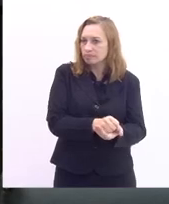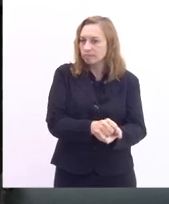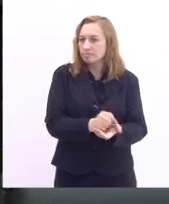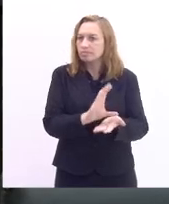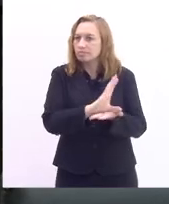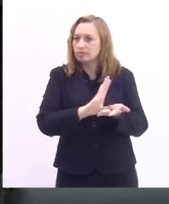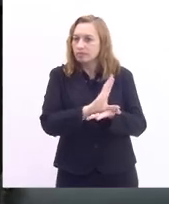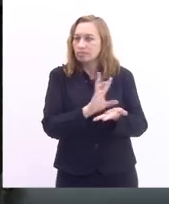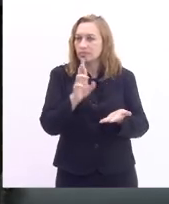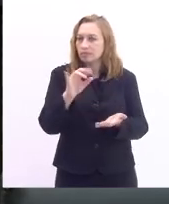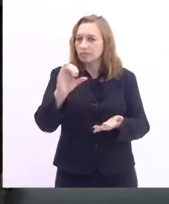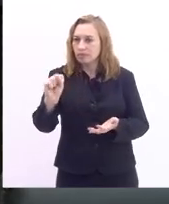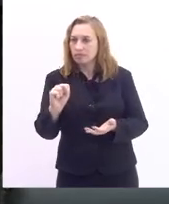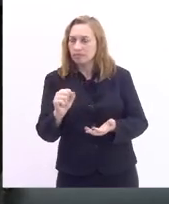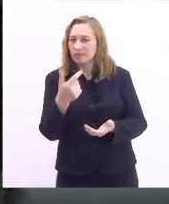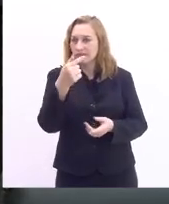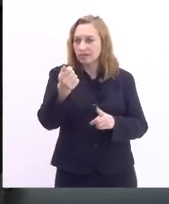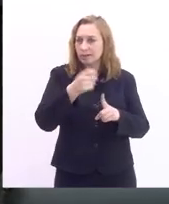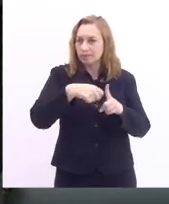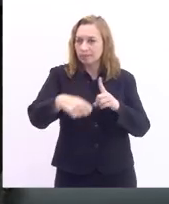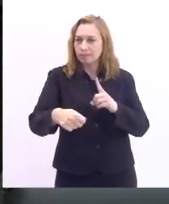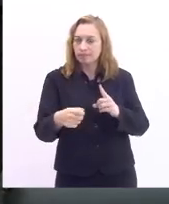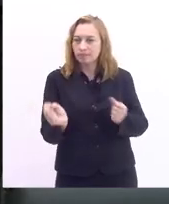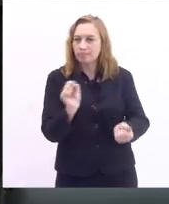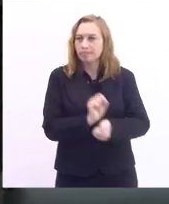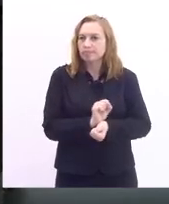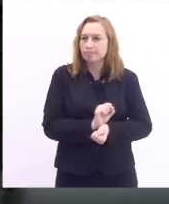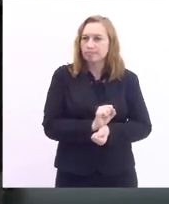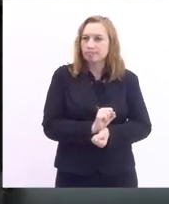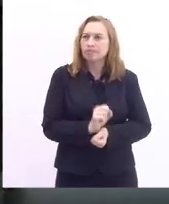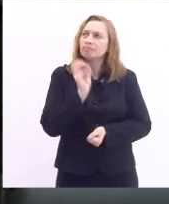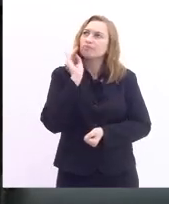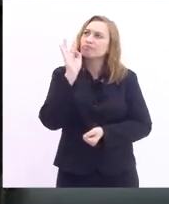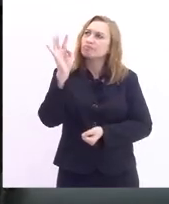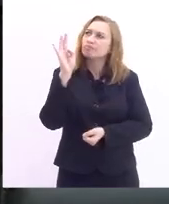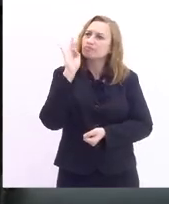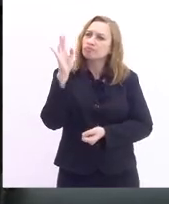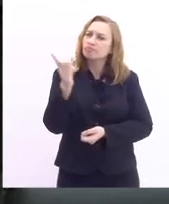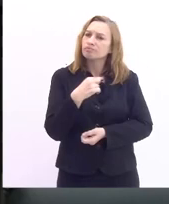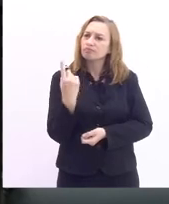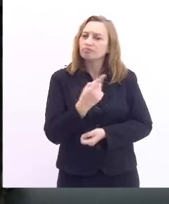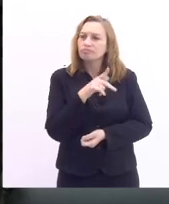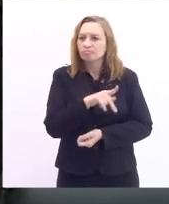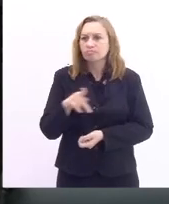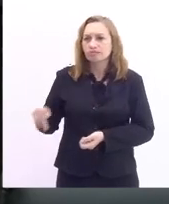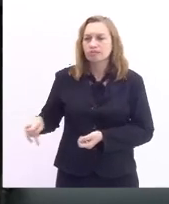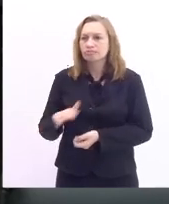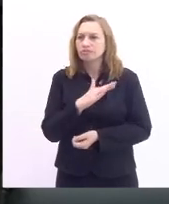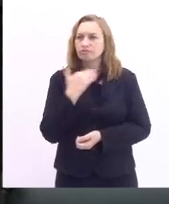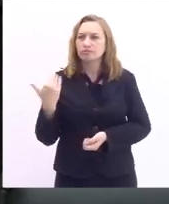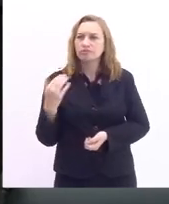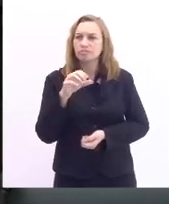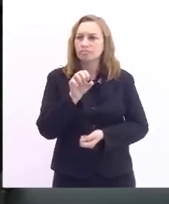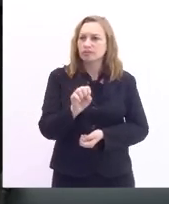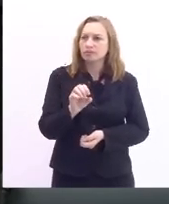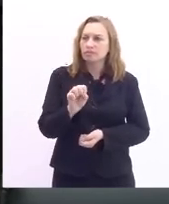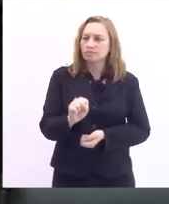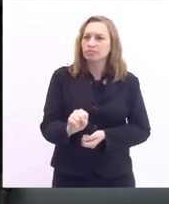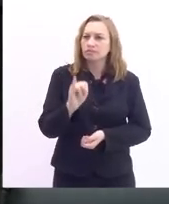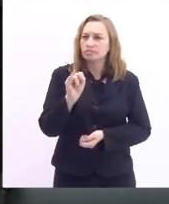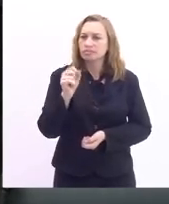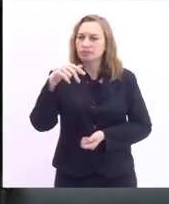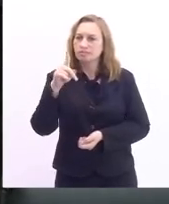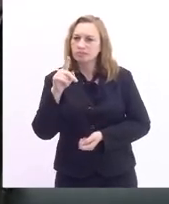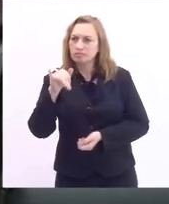Reis sete meses sem funcionar um dos sonhos do nosso Presidente falecido Sirlei que ela